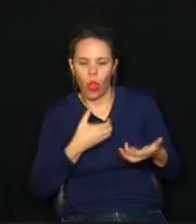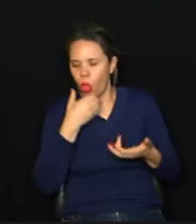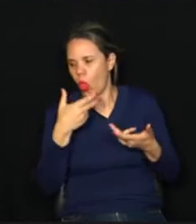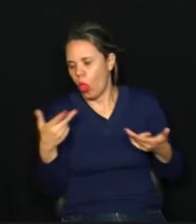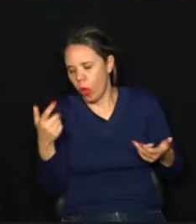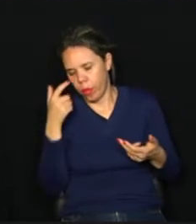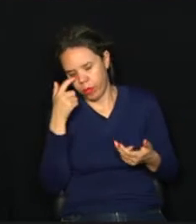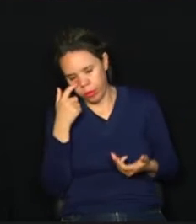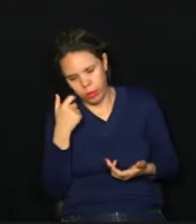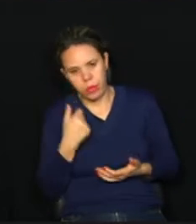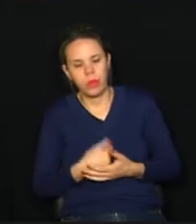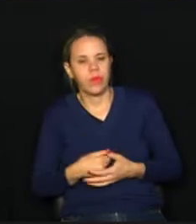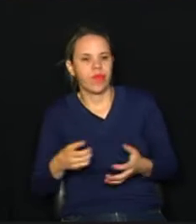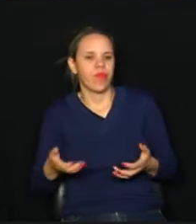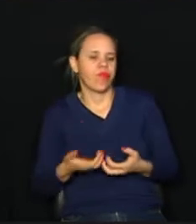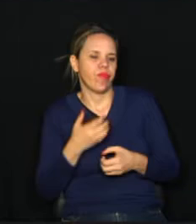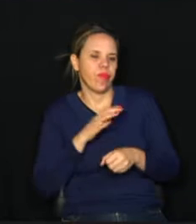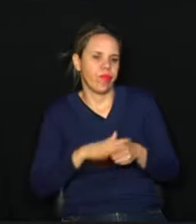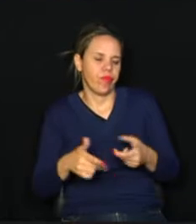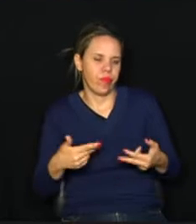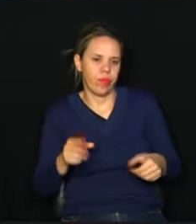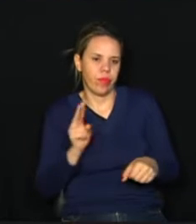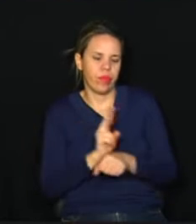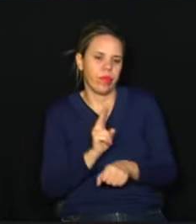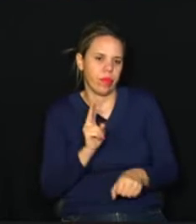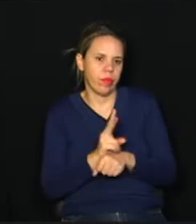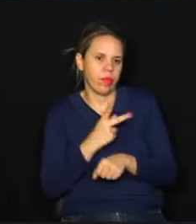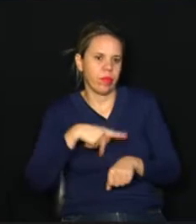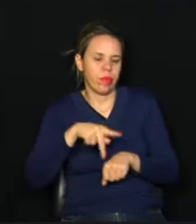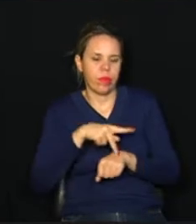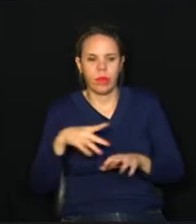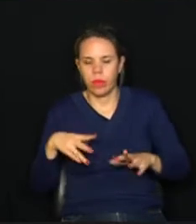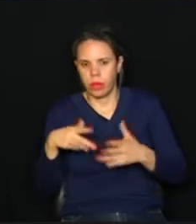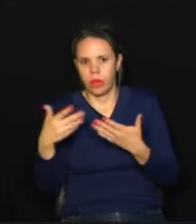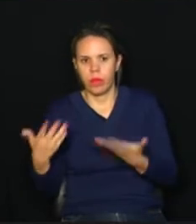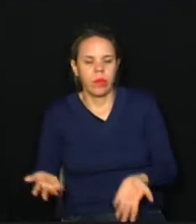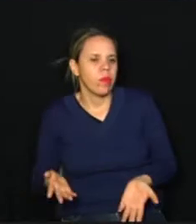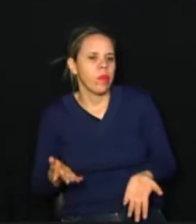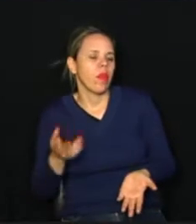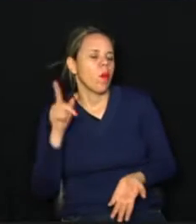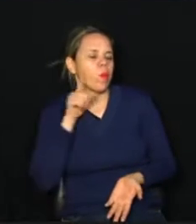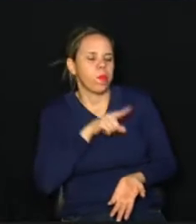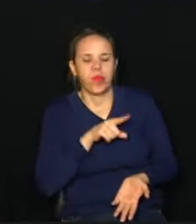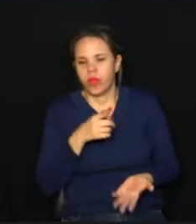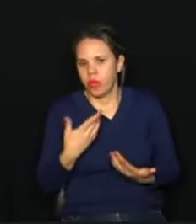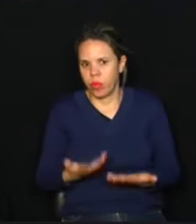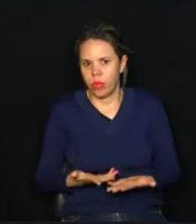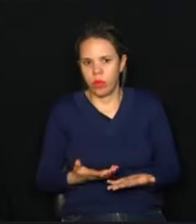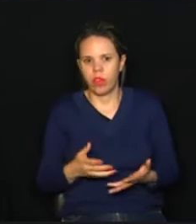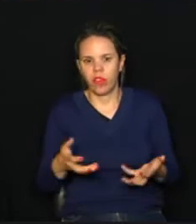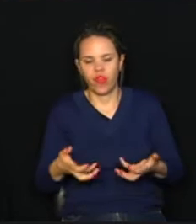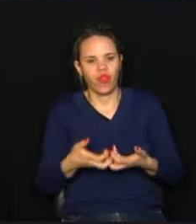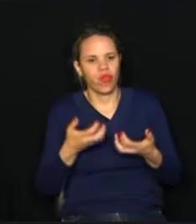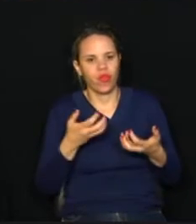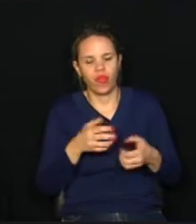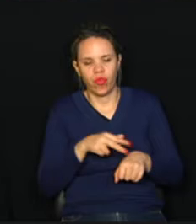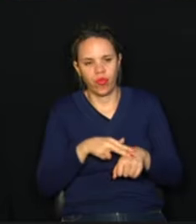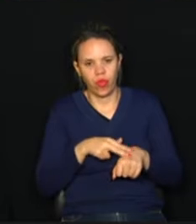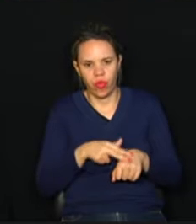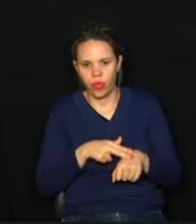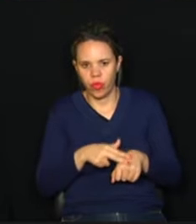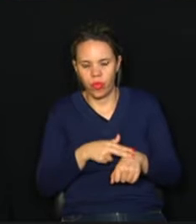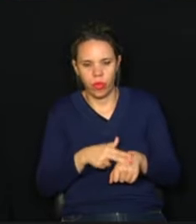frutas, verduras que abastecem o país, né? Então, a alface mesmo,